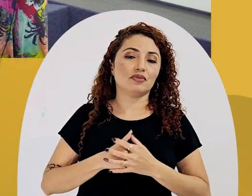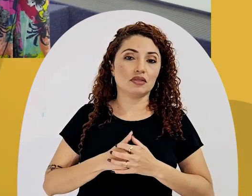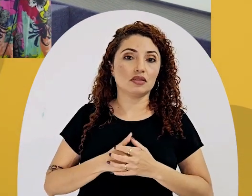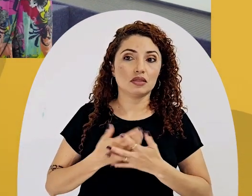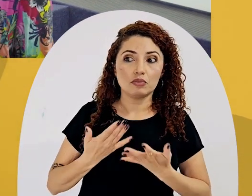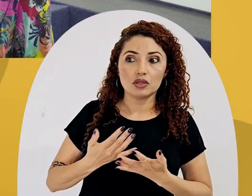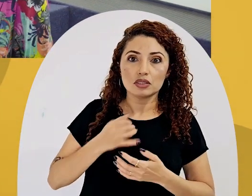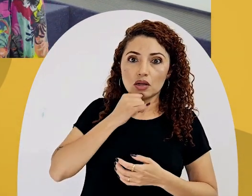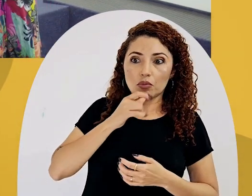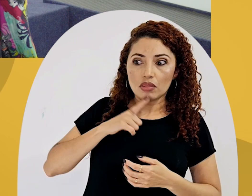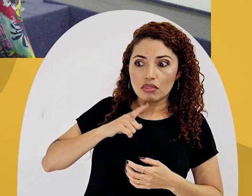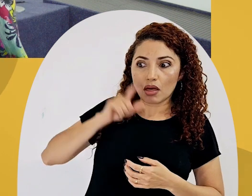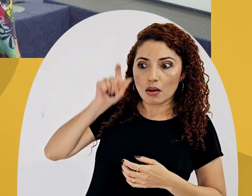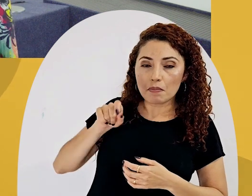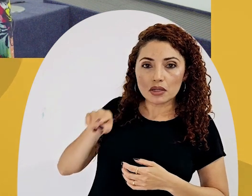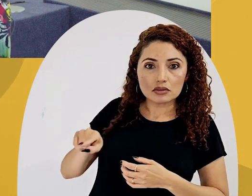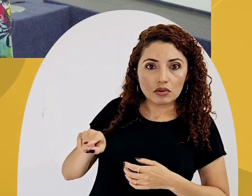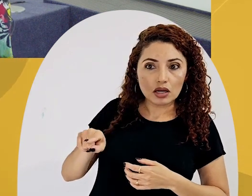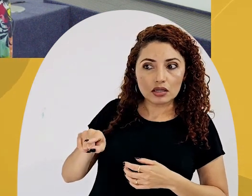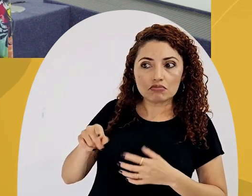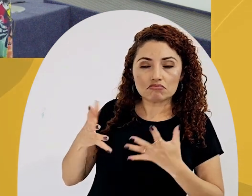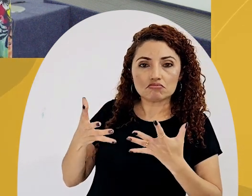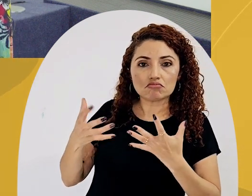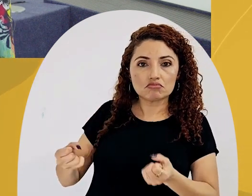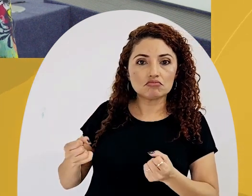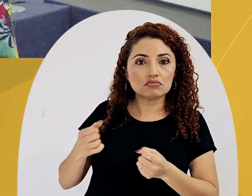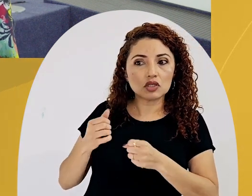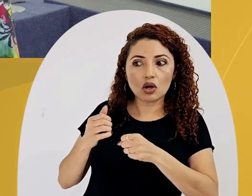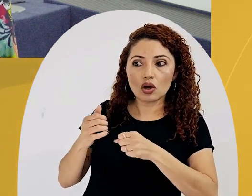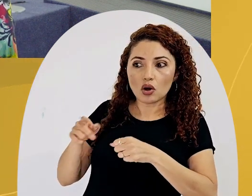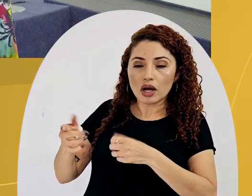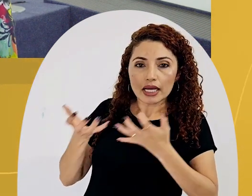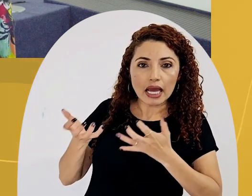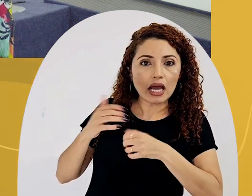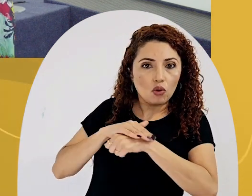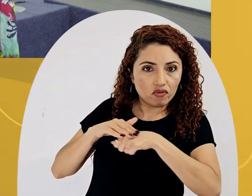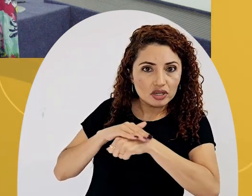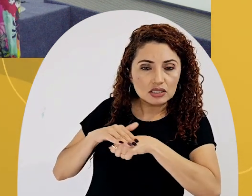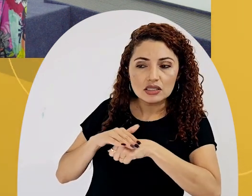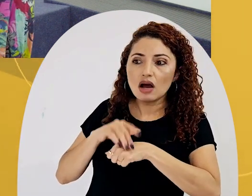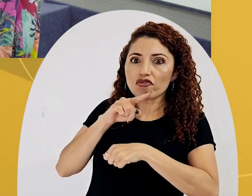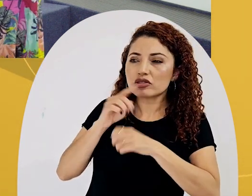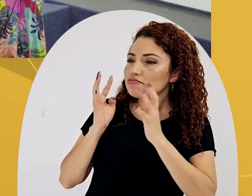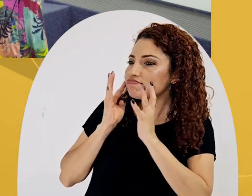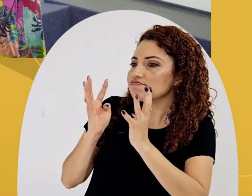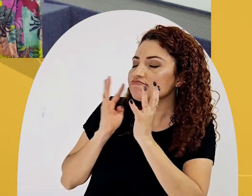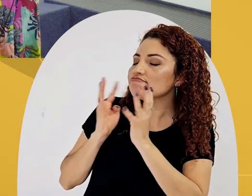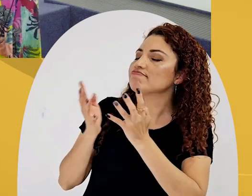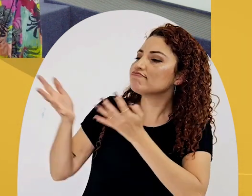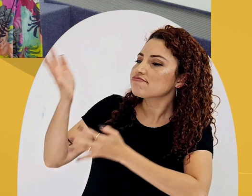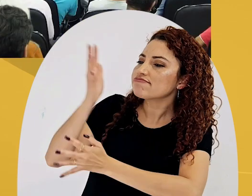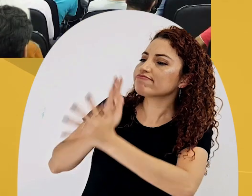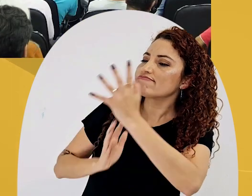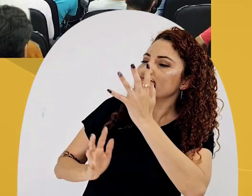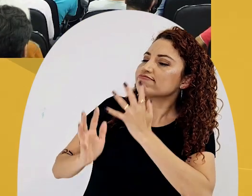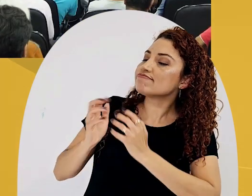para conversar. Ouve a história da pessoa. Ela vai te trazer sempre algo de bom.